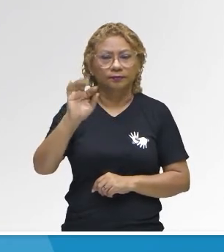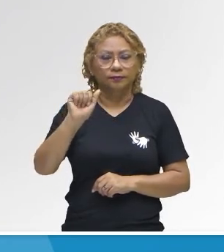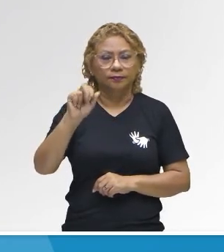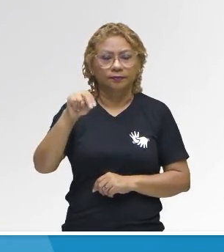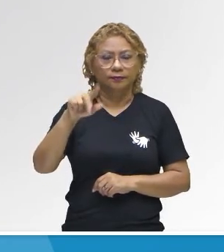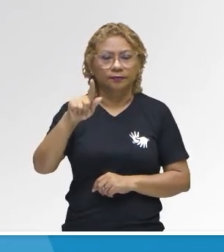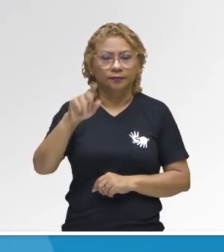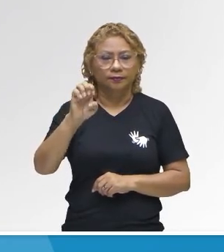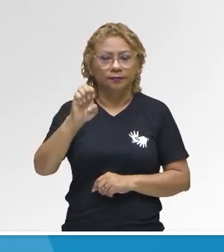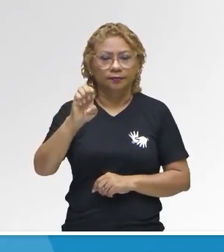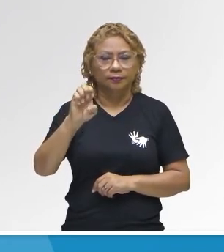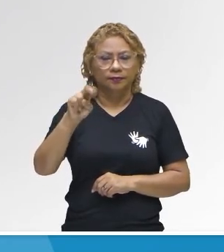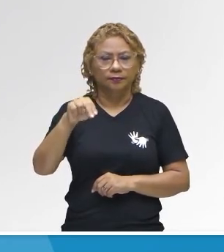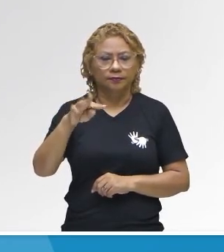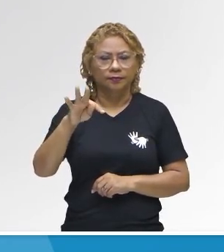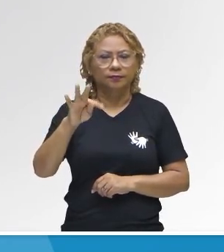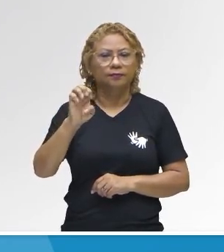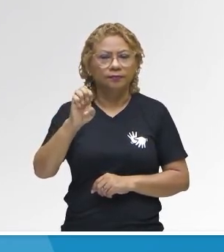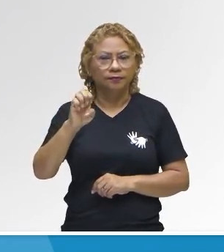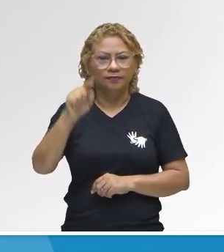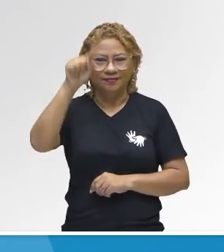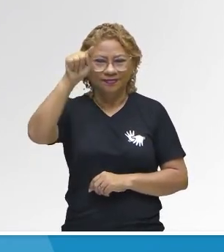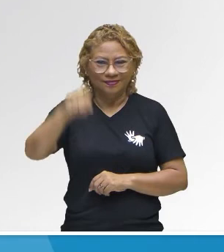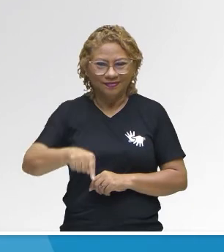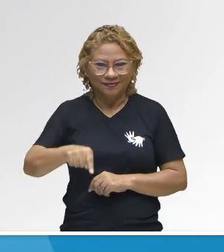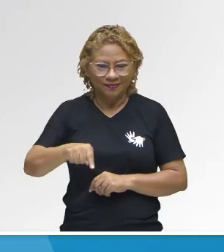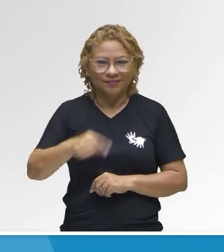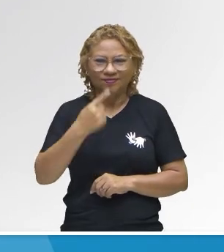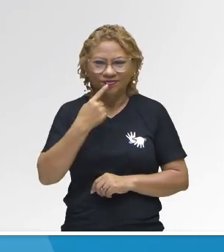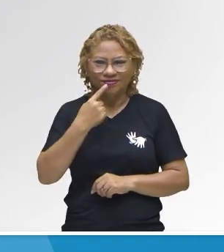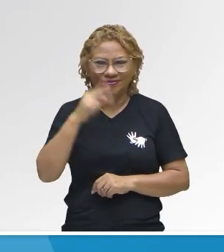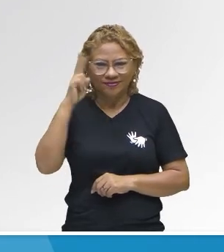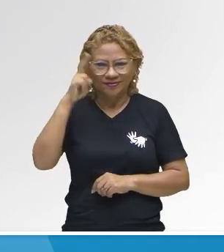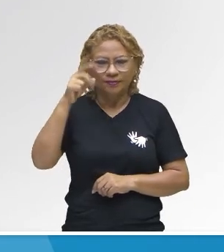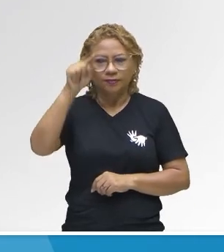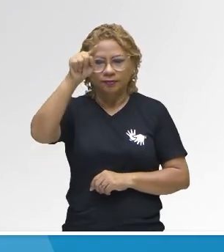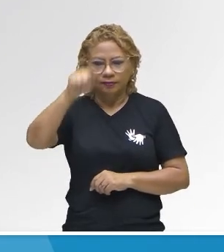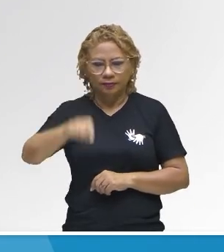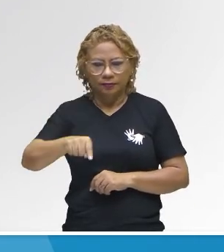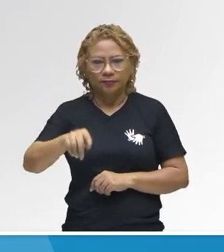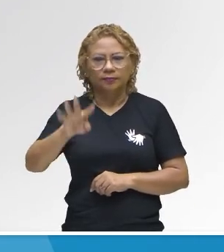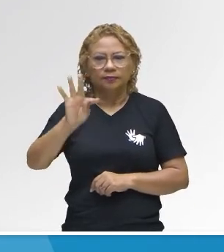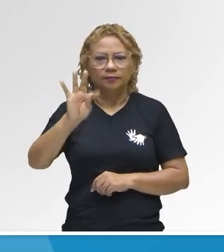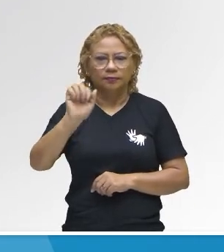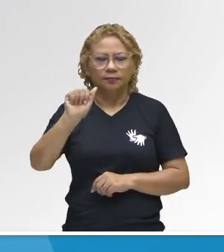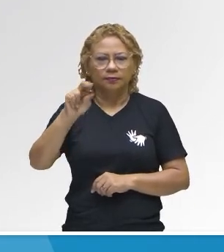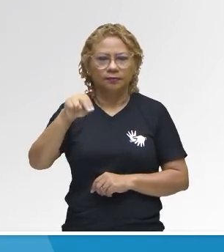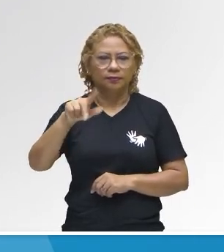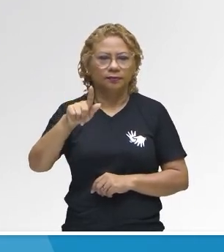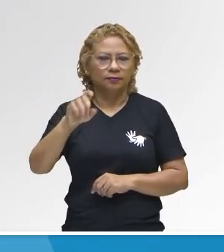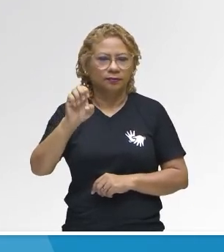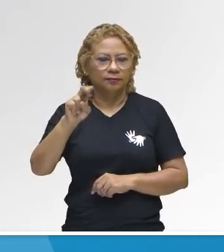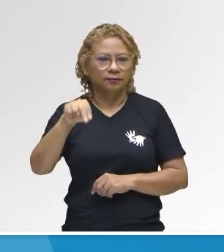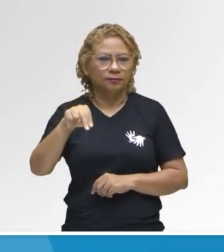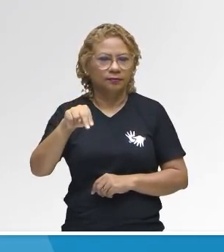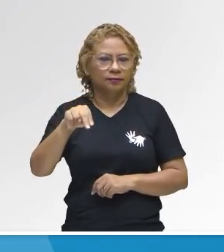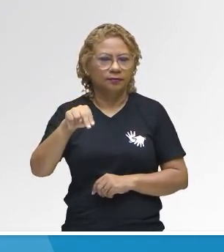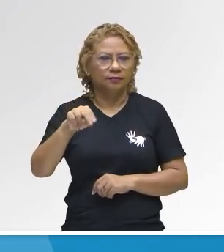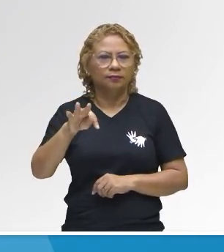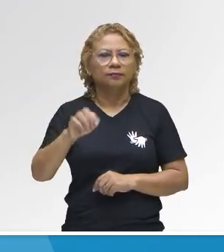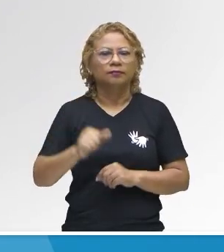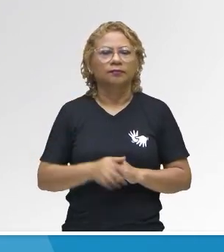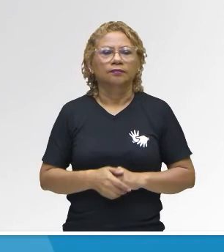que tem a ver o cosseno, já que a gente está estudando a função tangente? Vamos lembrar que